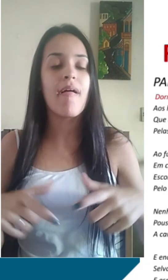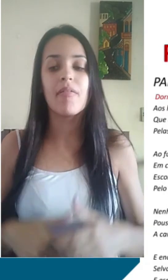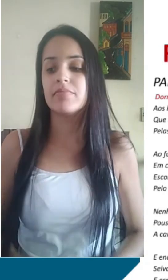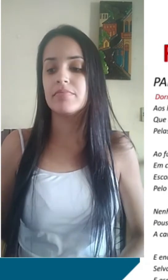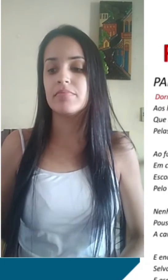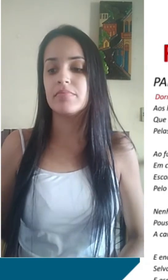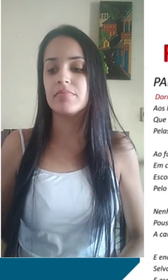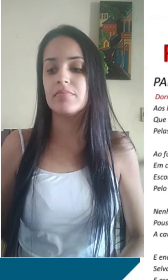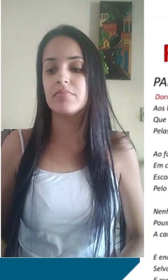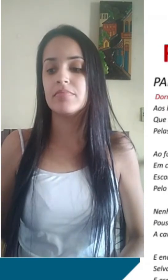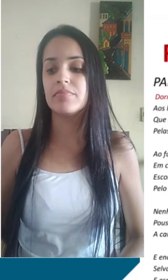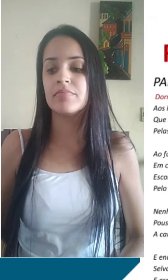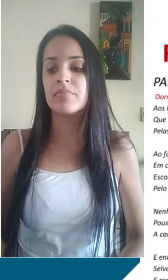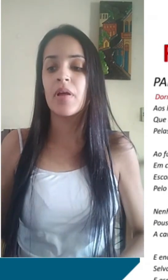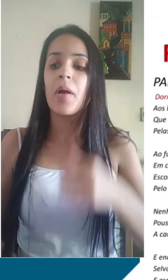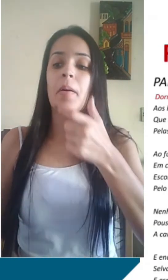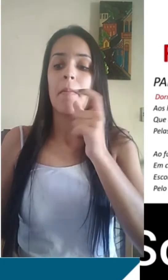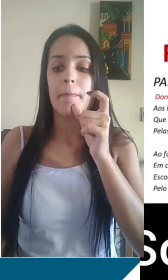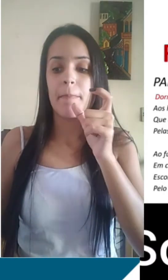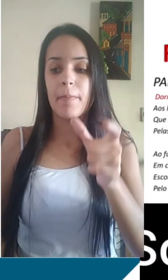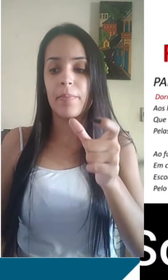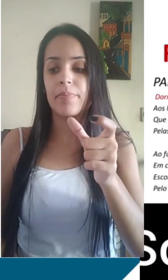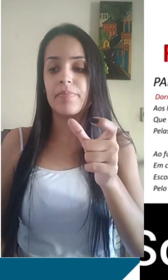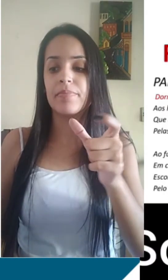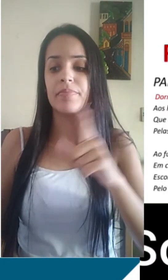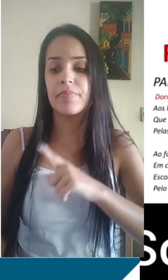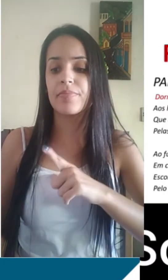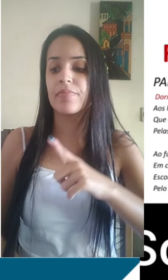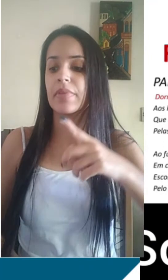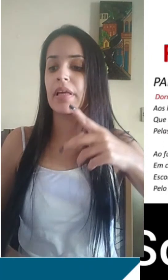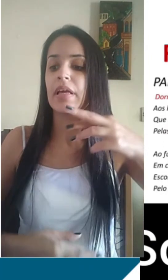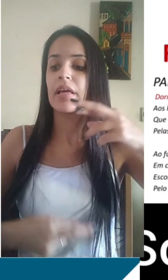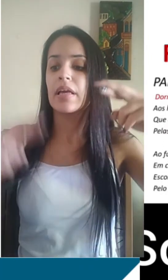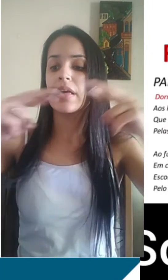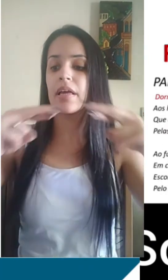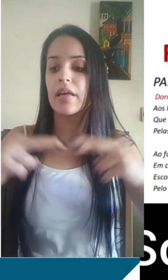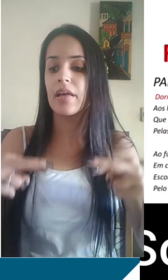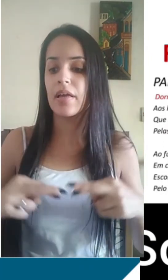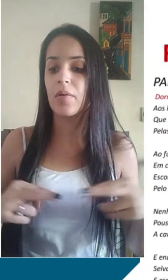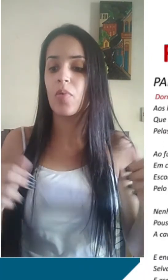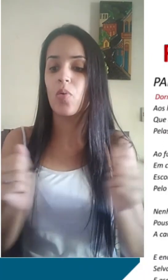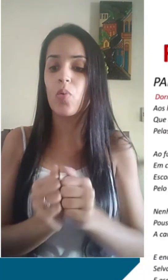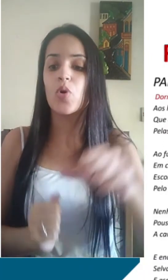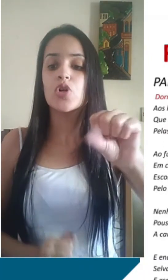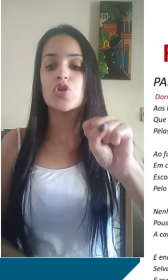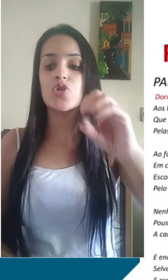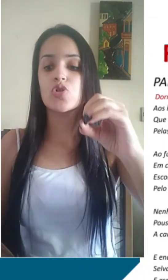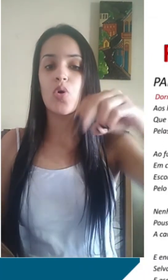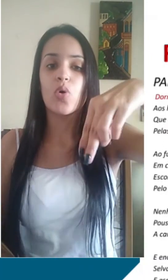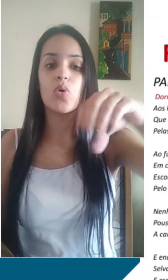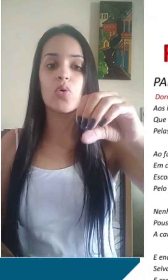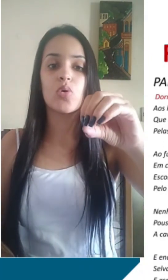criem sonoridades estéticas, descanso, avanço, extrato, olfato,